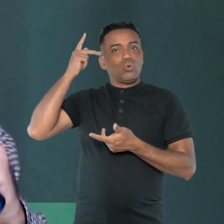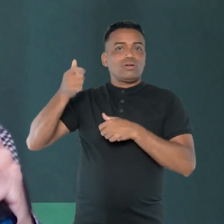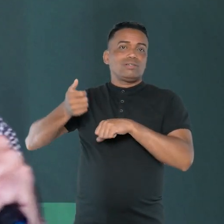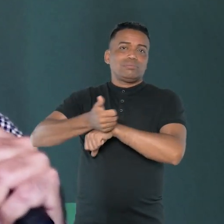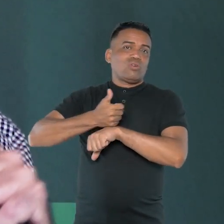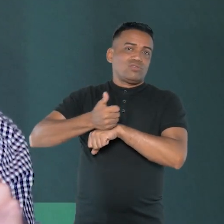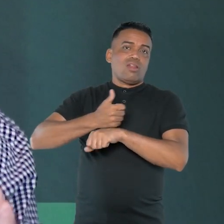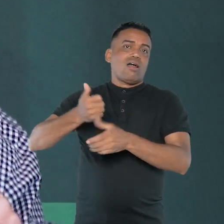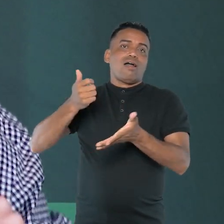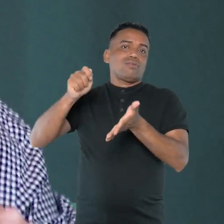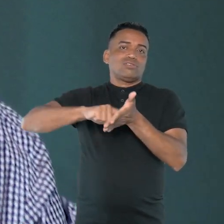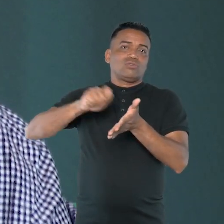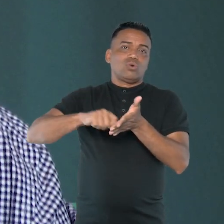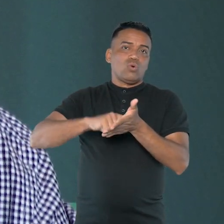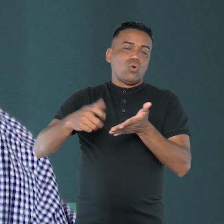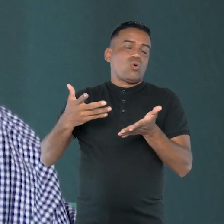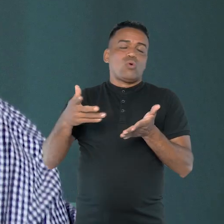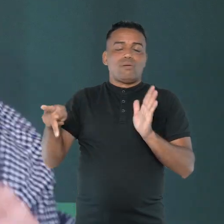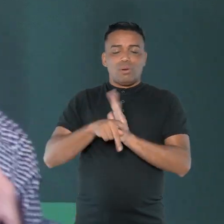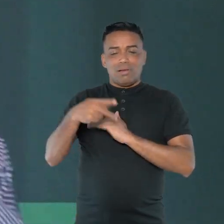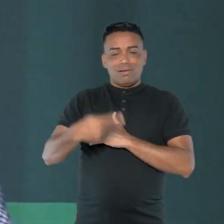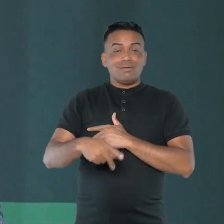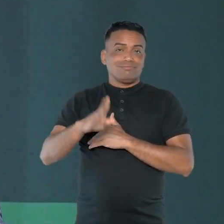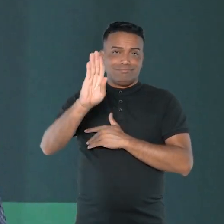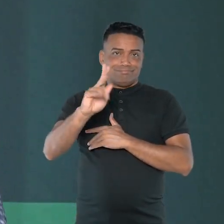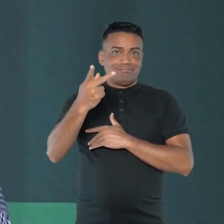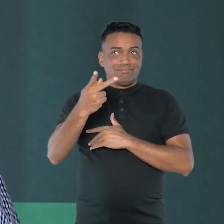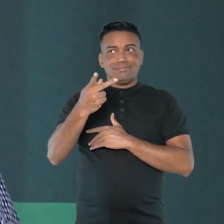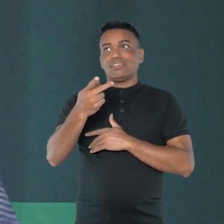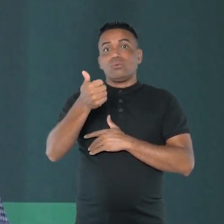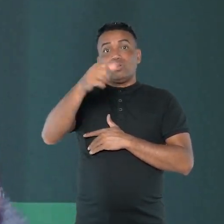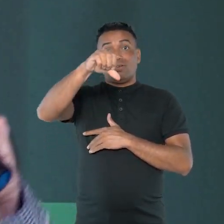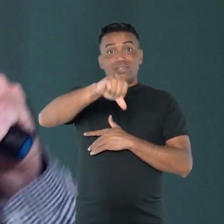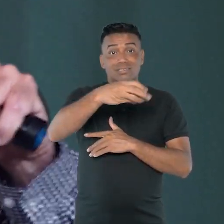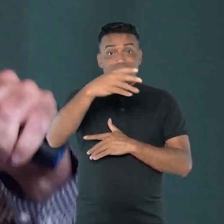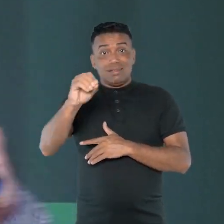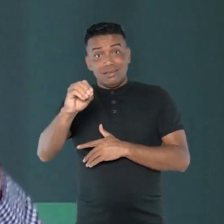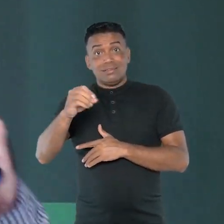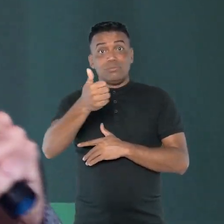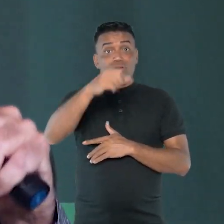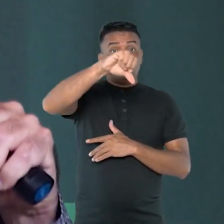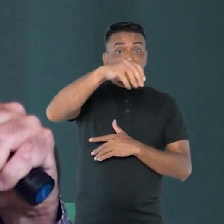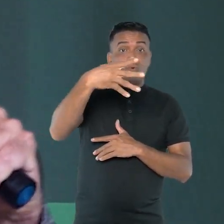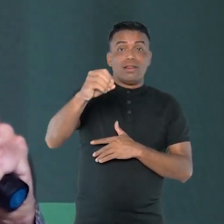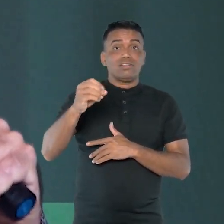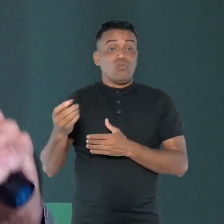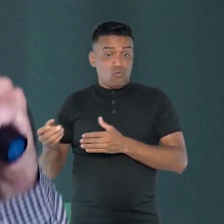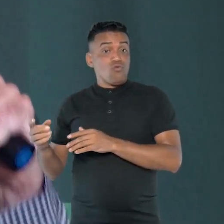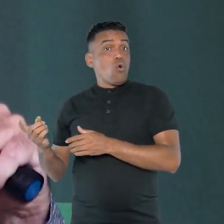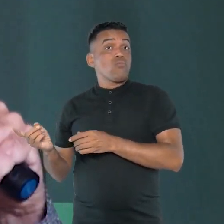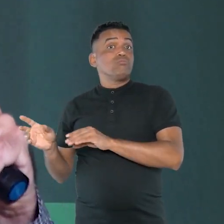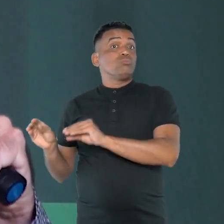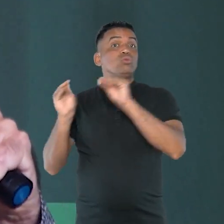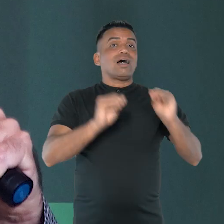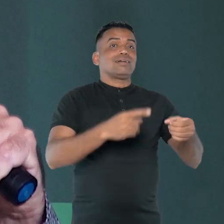que é uma referência para todo mundo. Ele leu muita coisa que já tinha saído dos anos 30, dos anos 40, e ele fala, vou para a cidade dos escritores, eu quero ser escritor,